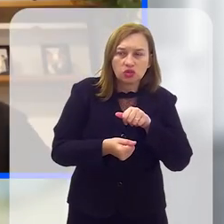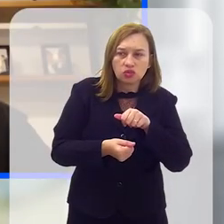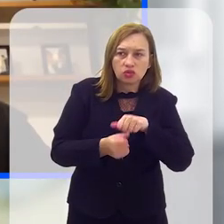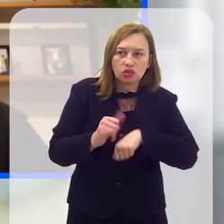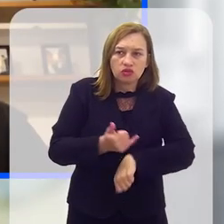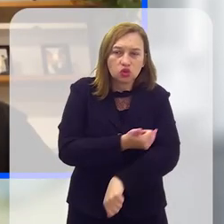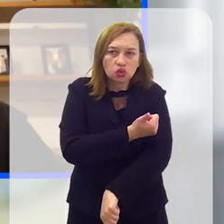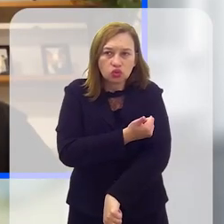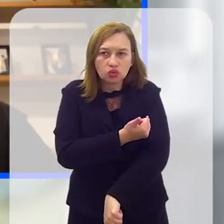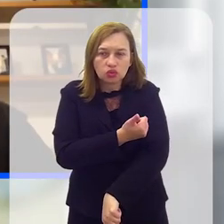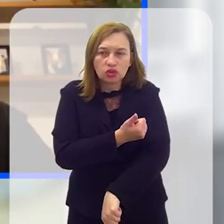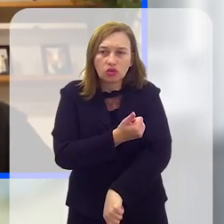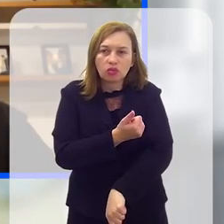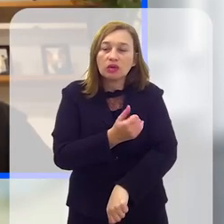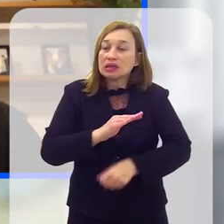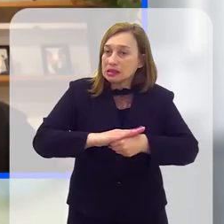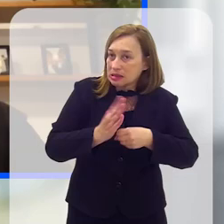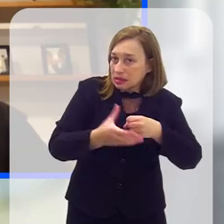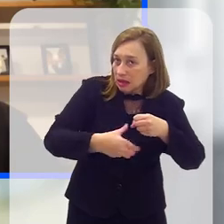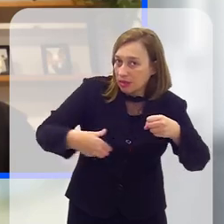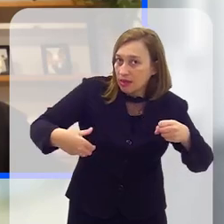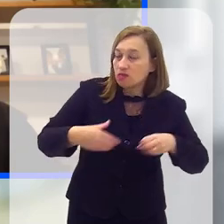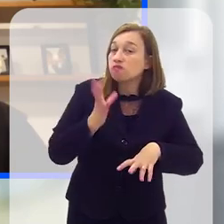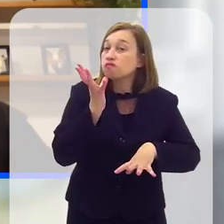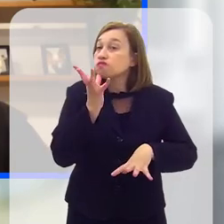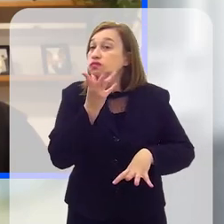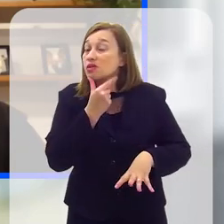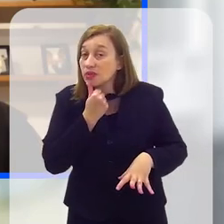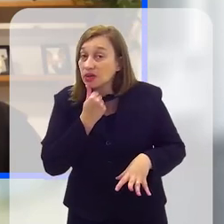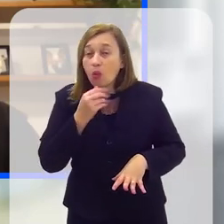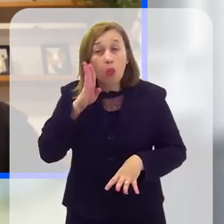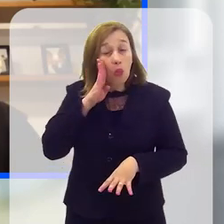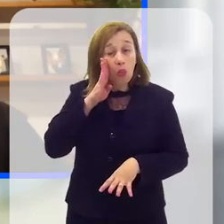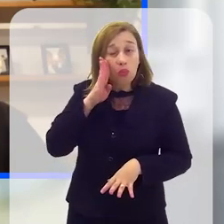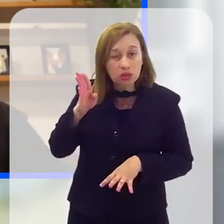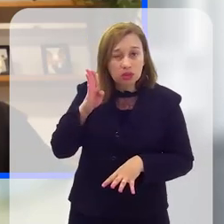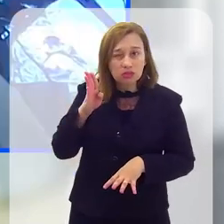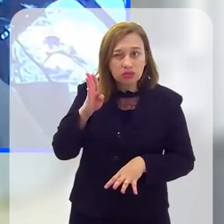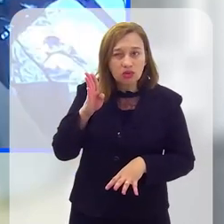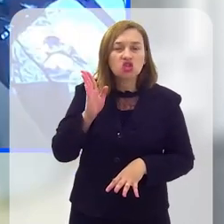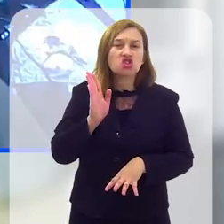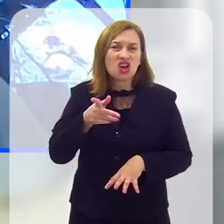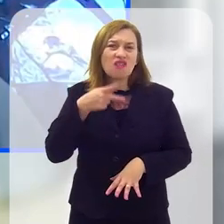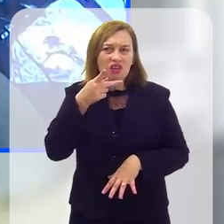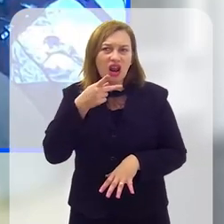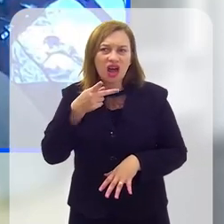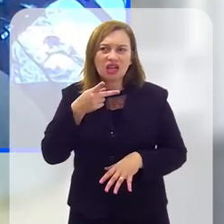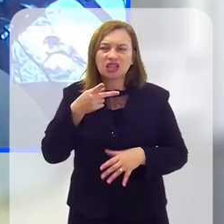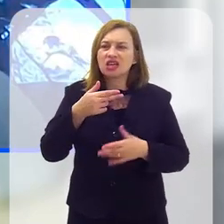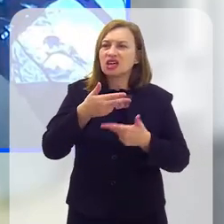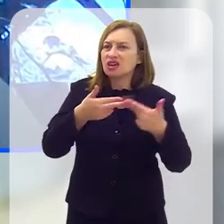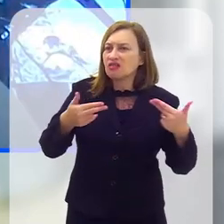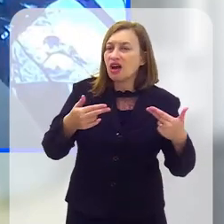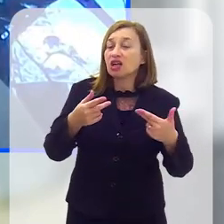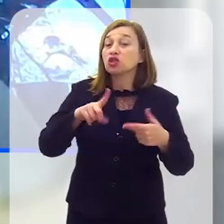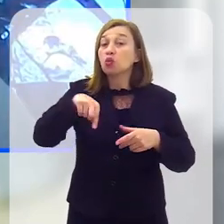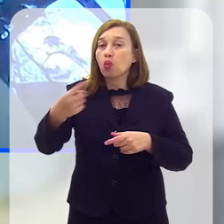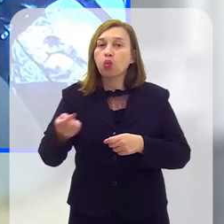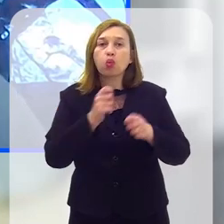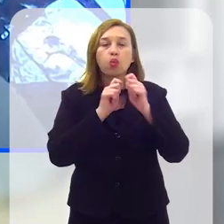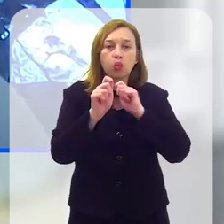investimentos de infraestrutura pesada, como é o caso do saneamento, eles levam tempo. Então, o fundamental, e eu tenho já falado isso em diversas